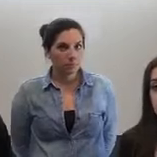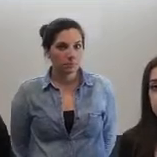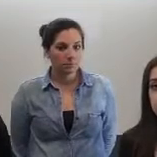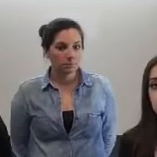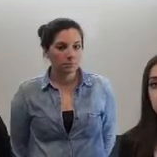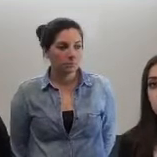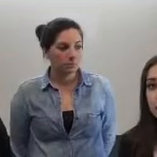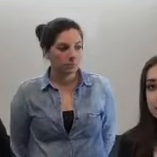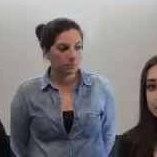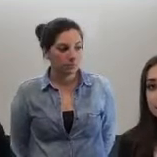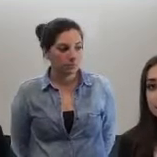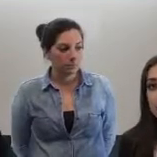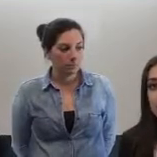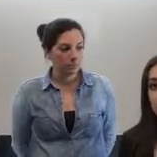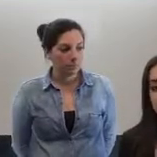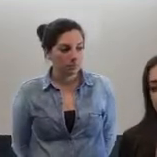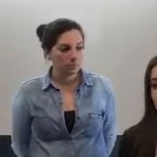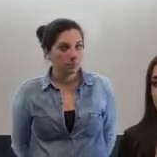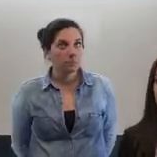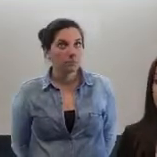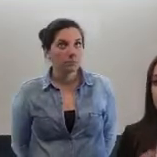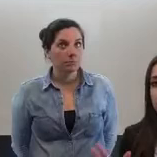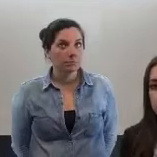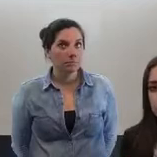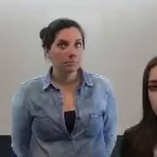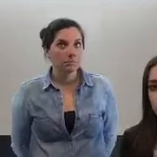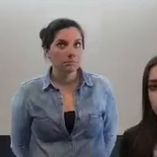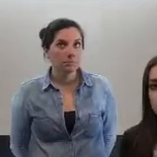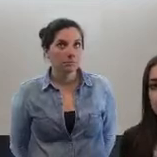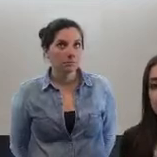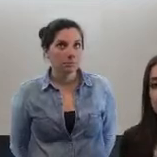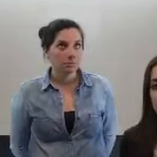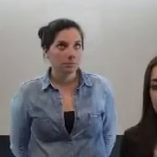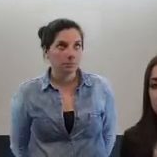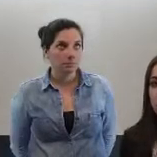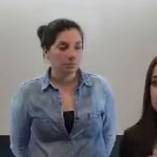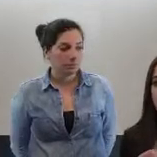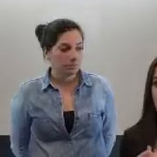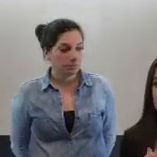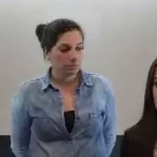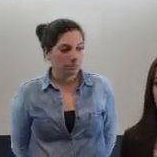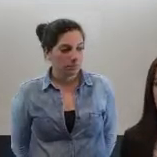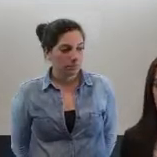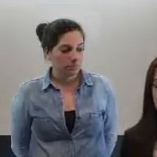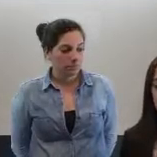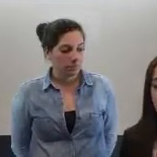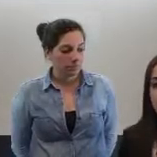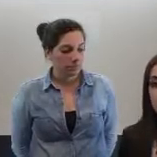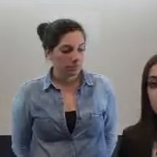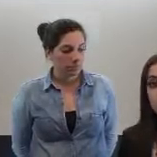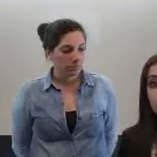por cronistas, por jornalistas. Então, assim, elas podem falar de diversos assuntos, mas quem escreve geralmente são jornalistas e